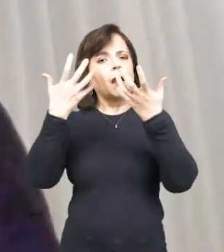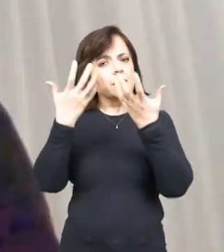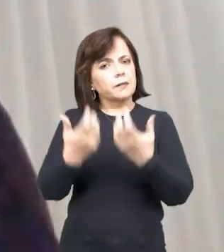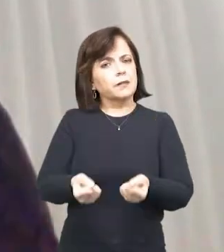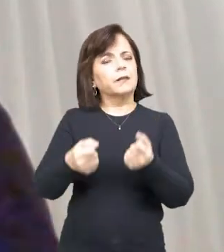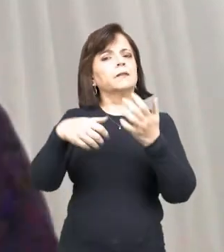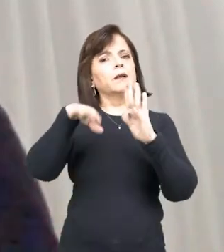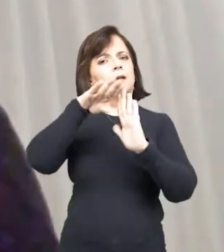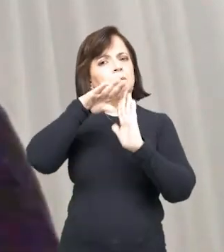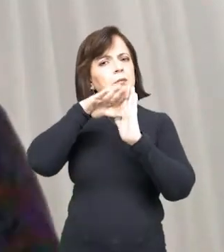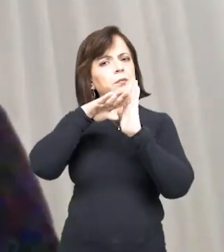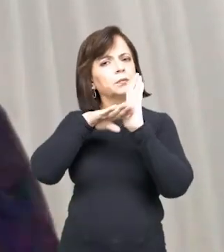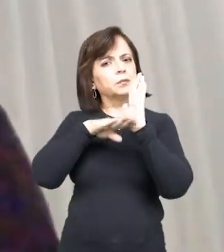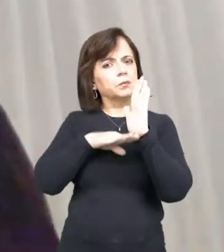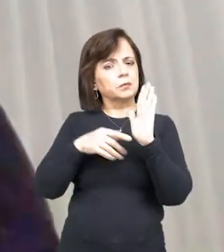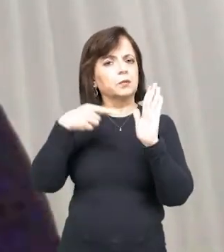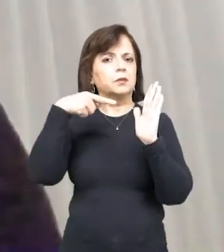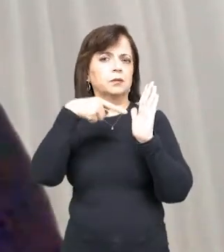a adoção